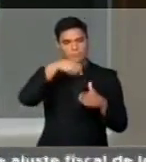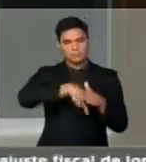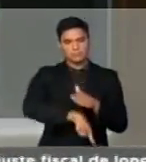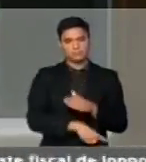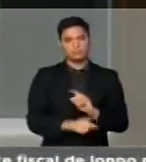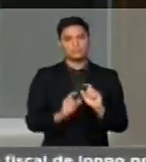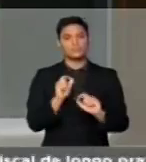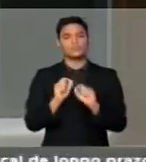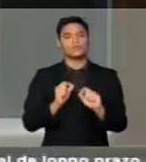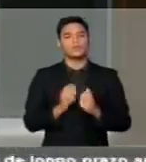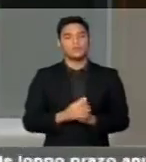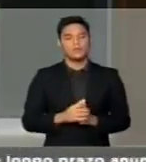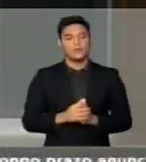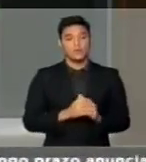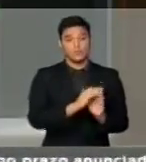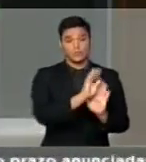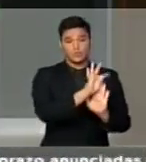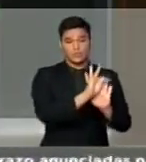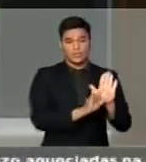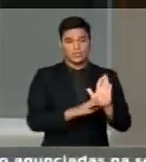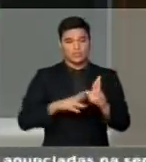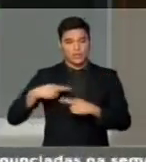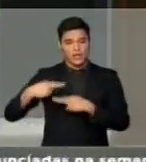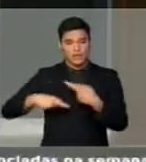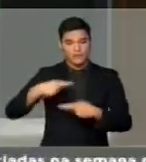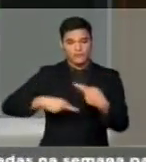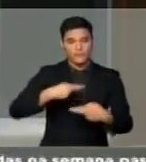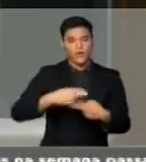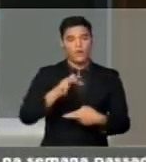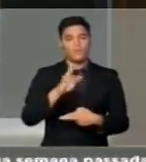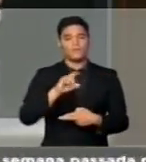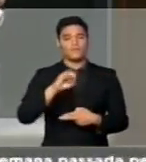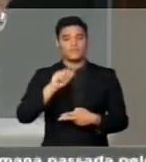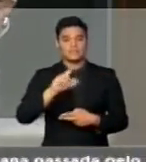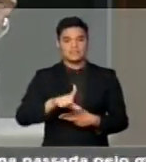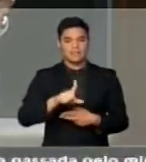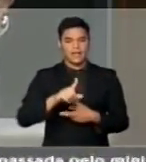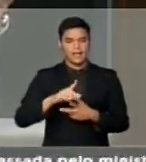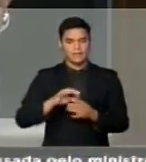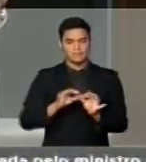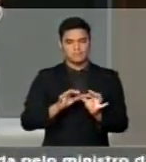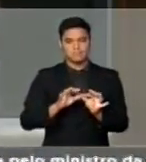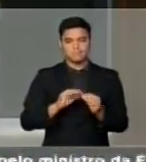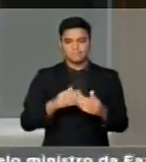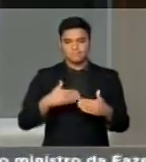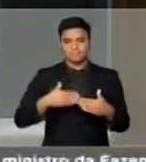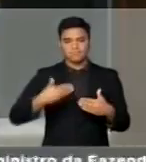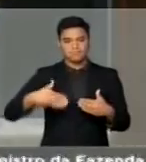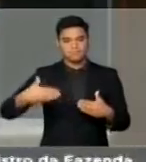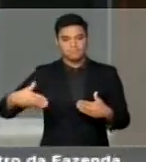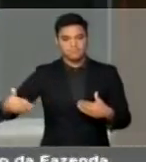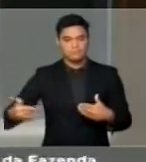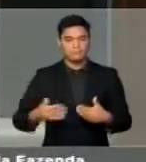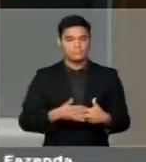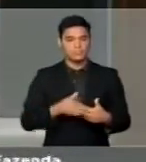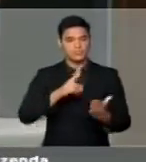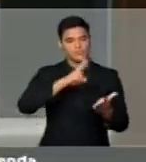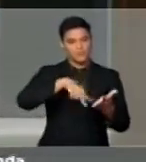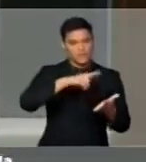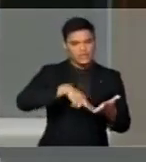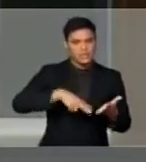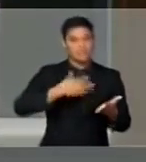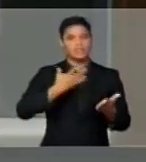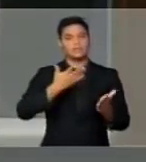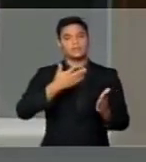foi o texto de reforma fiscal de longo prazo que foi lido e discutido